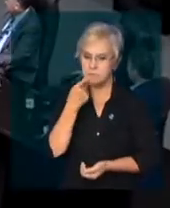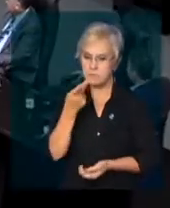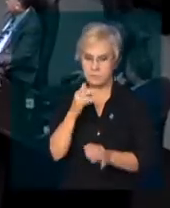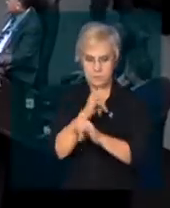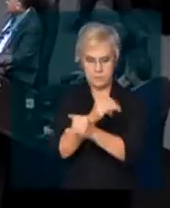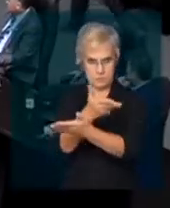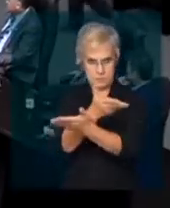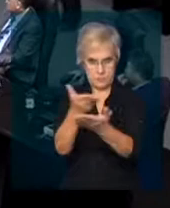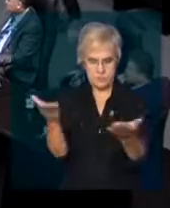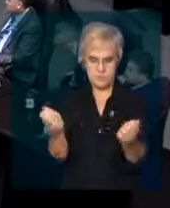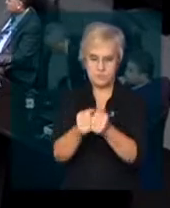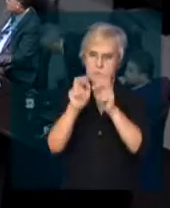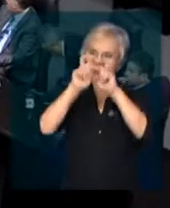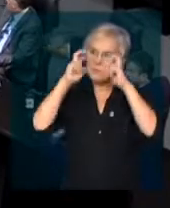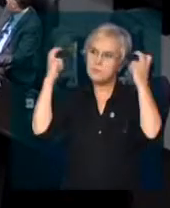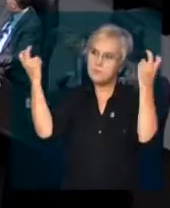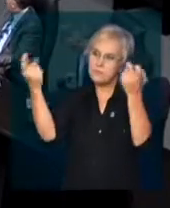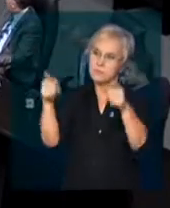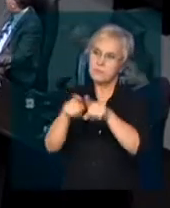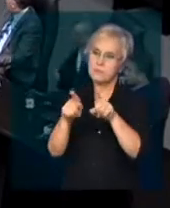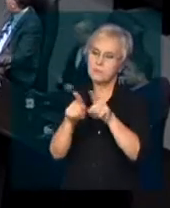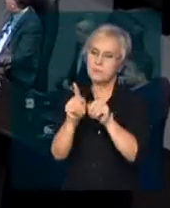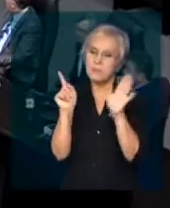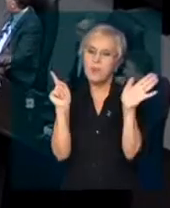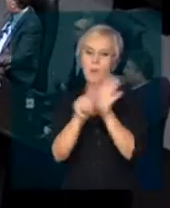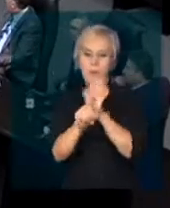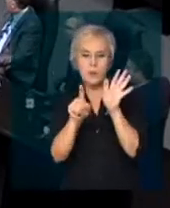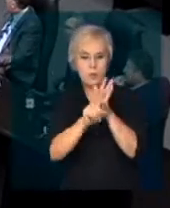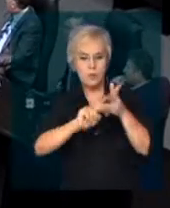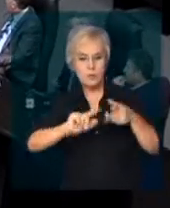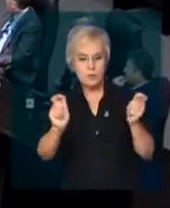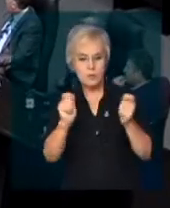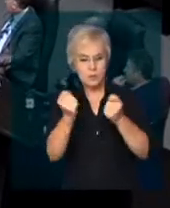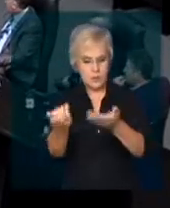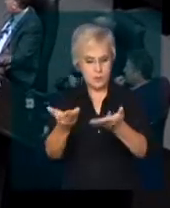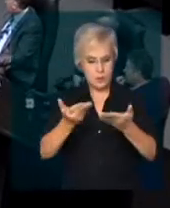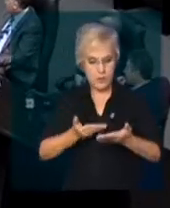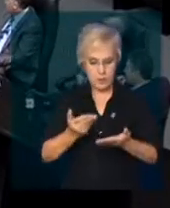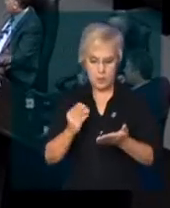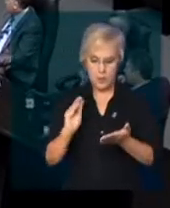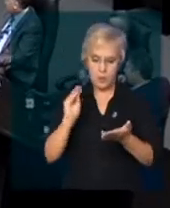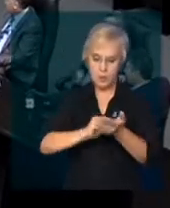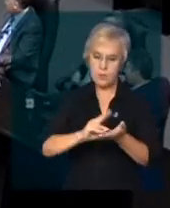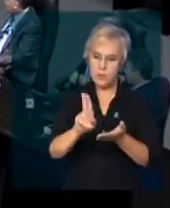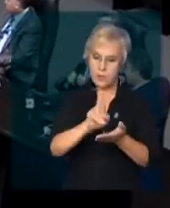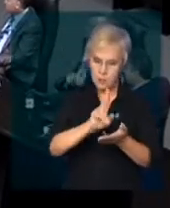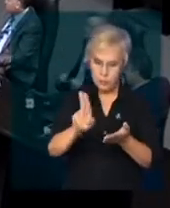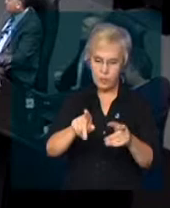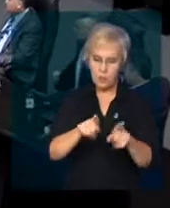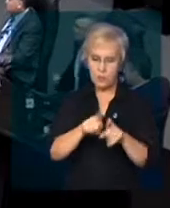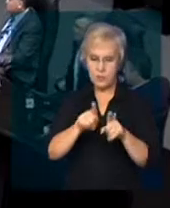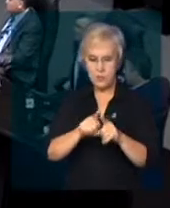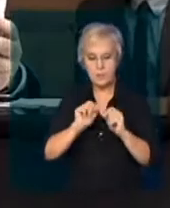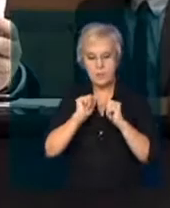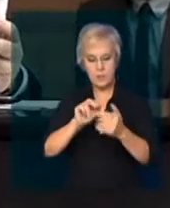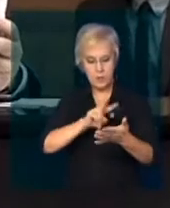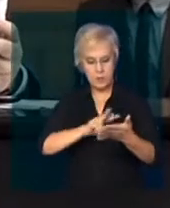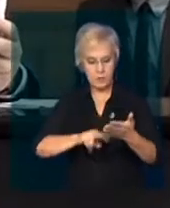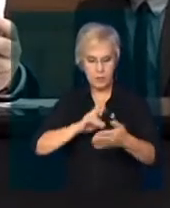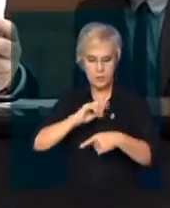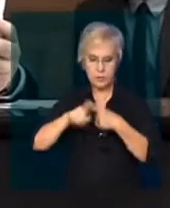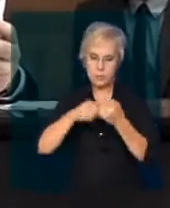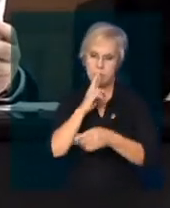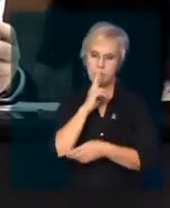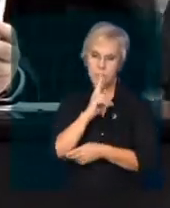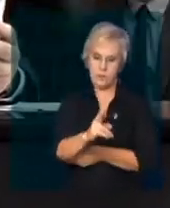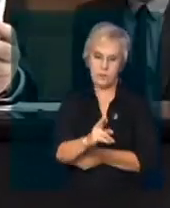público presente nas galerias que as perguntas fossem encaminhadas, identificando para que possam ser respondidas. As